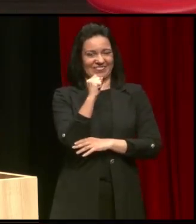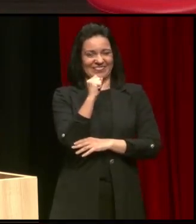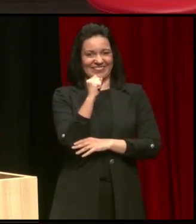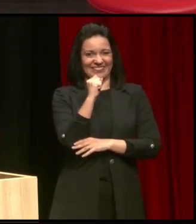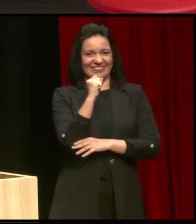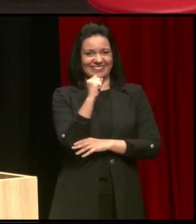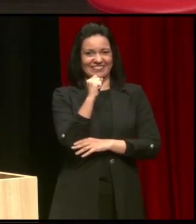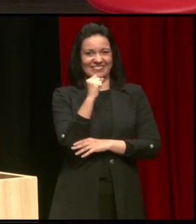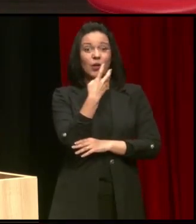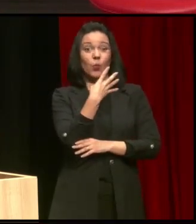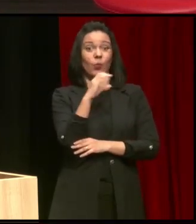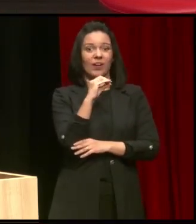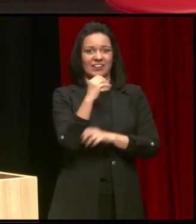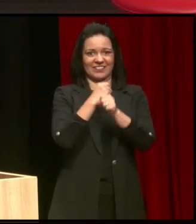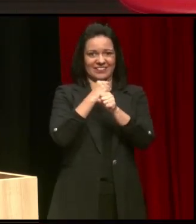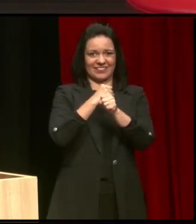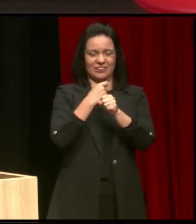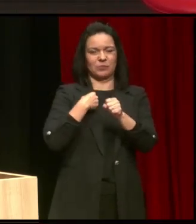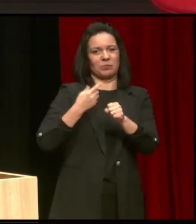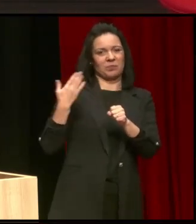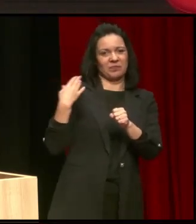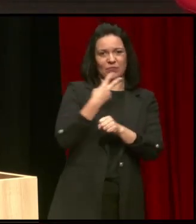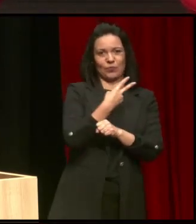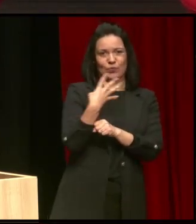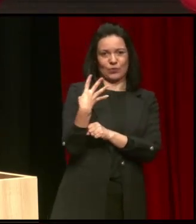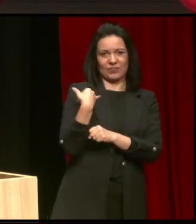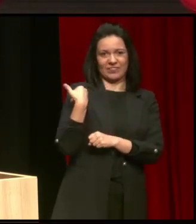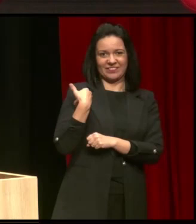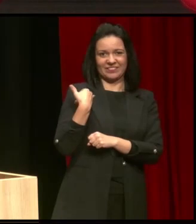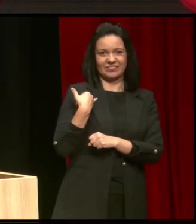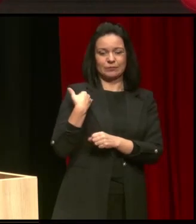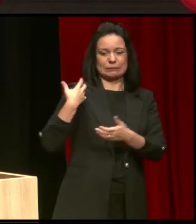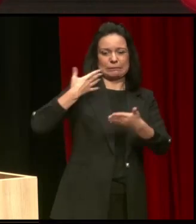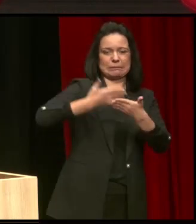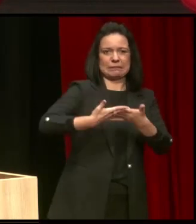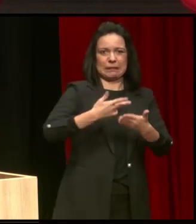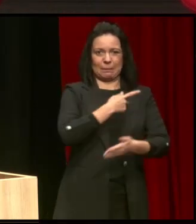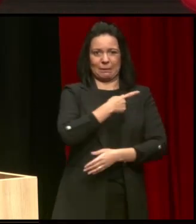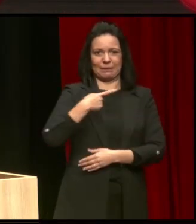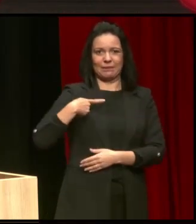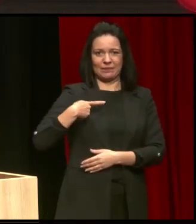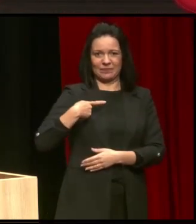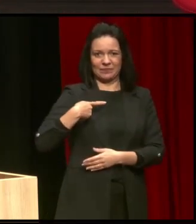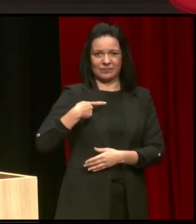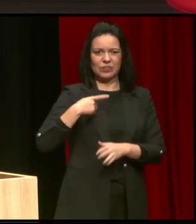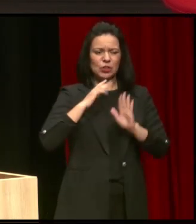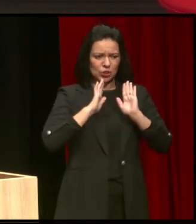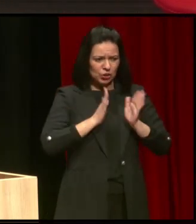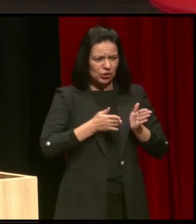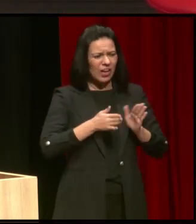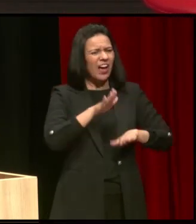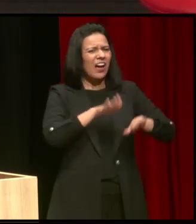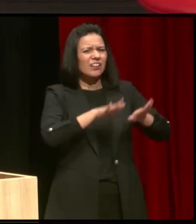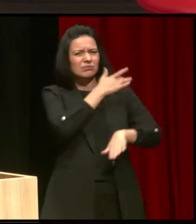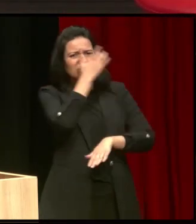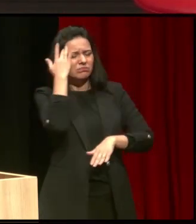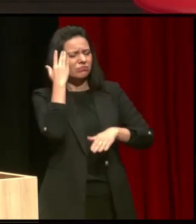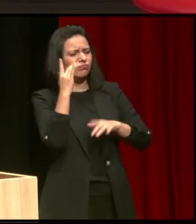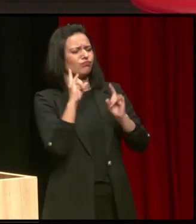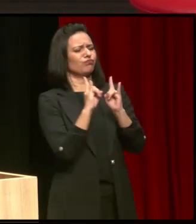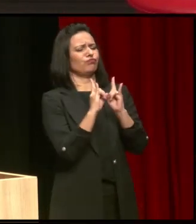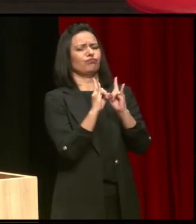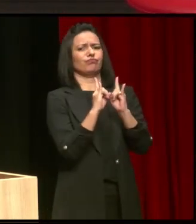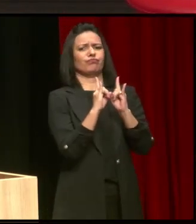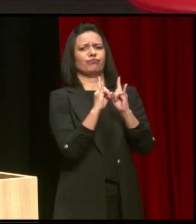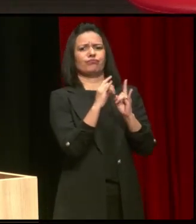anos. E você sabe que essa vida de pastor é uma vida muito interessante. Porque quando você prega em sepultamento e enterro, uma vez